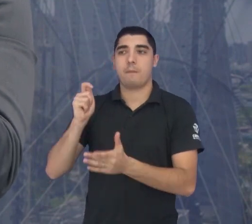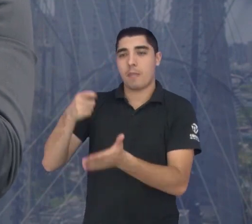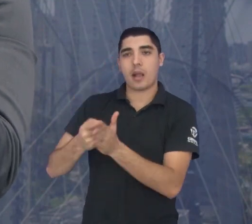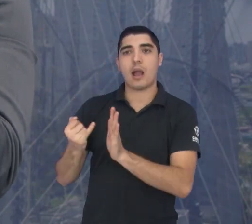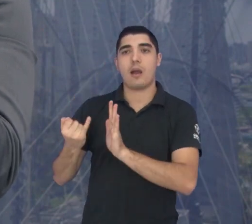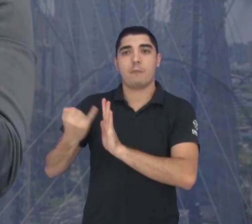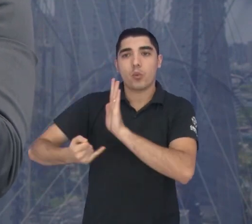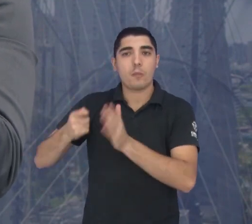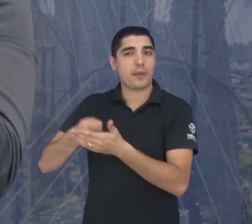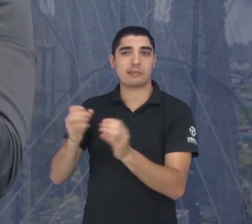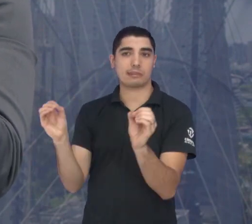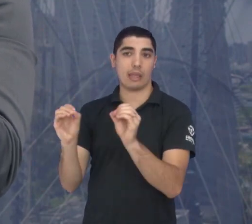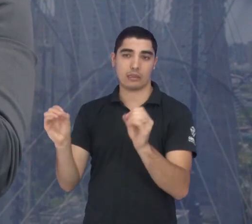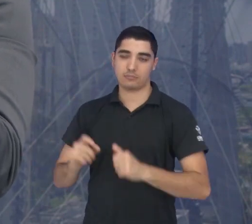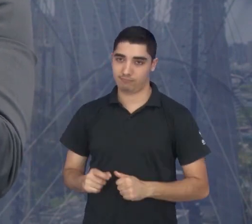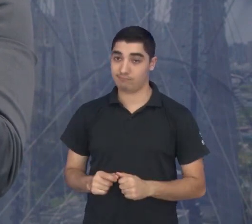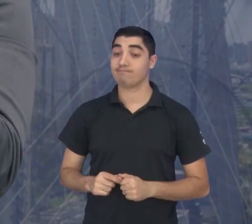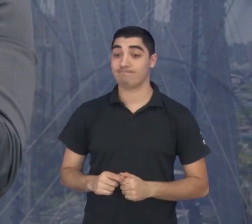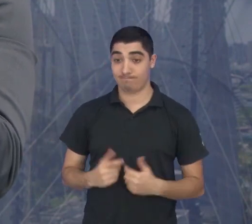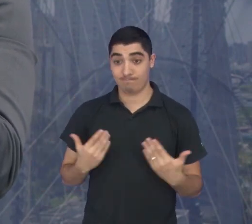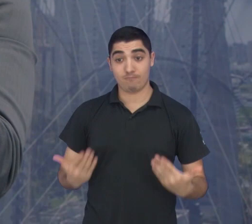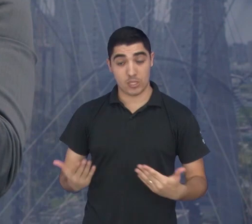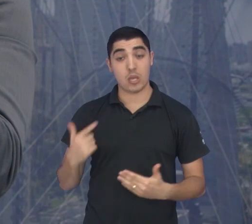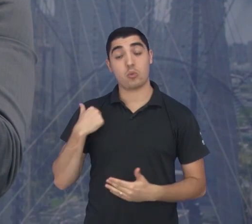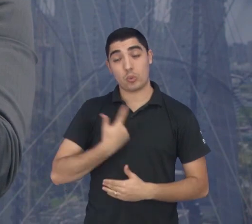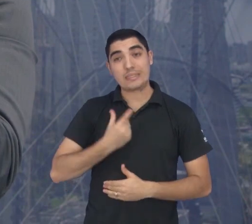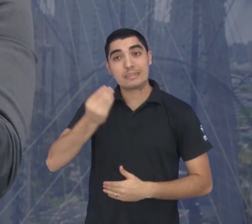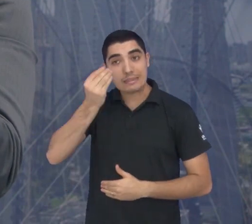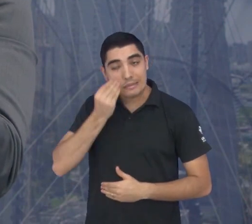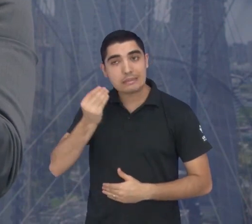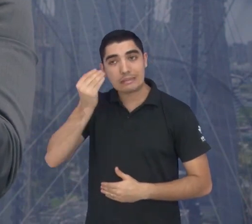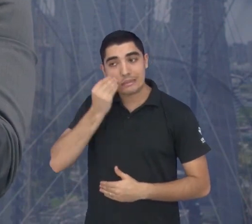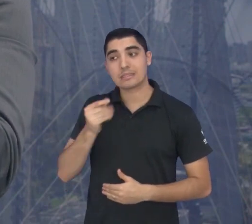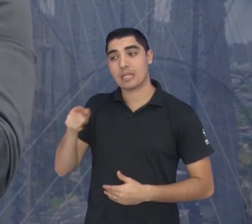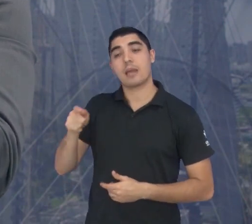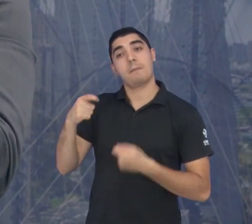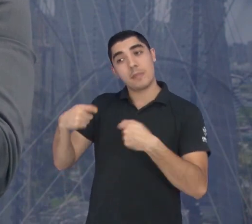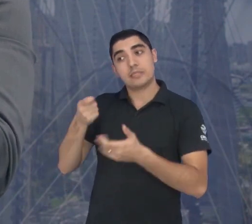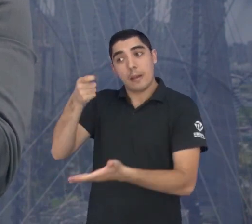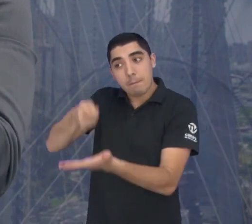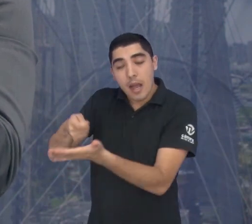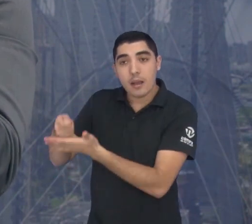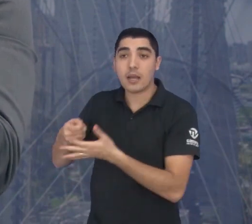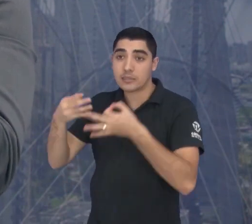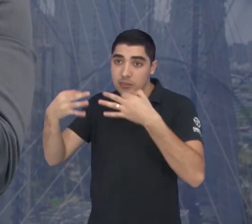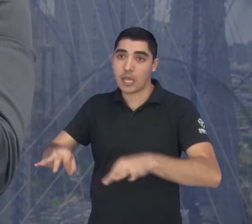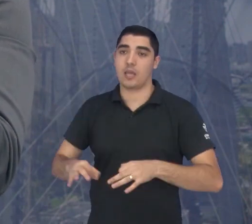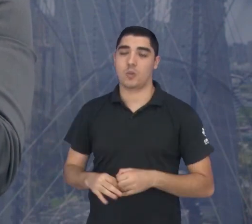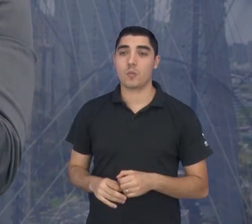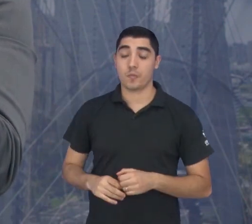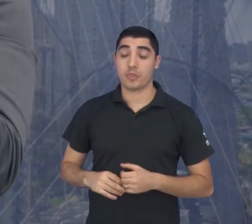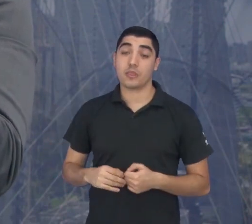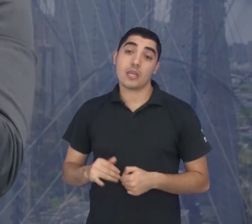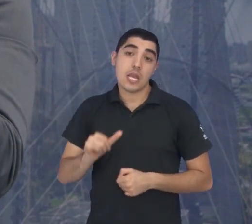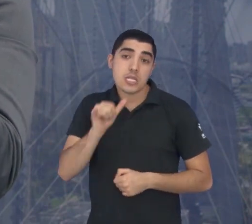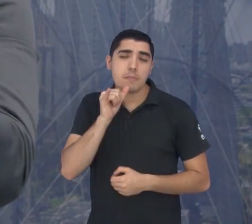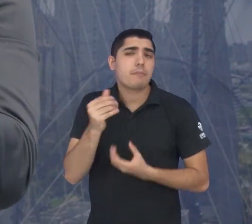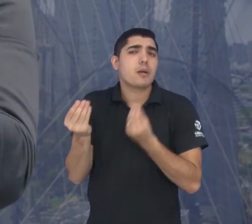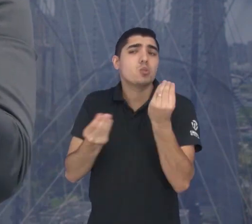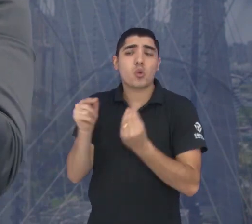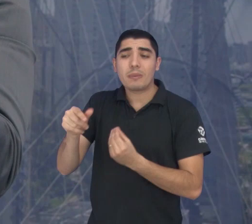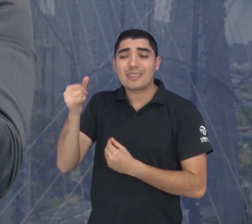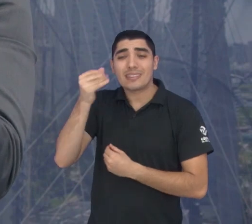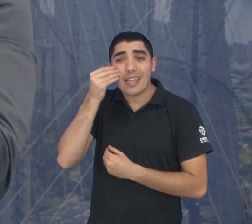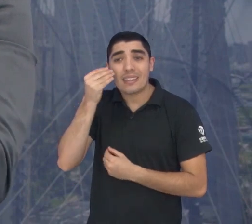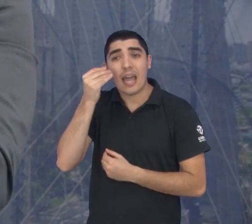que é para o condomínio? É estar combatendo a inadimplência. Como ele vai se combater a inadimplência? É procurar ter um